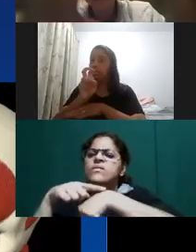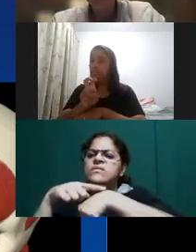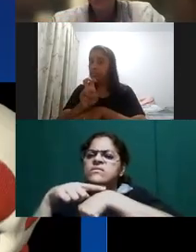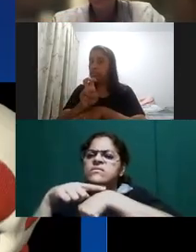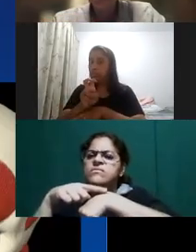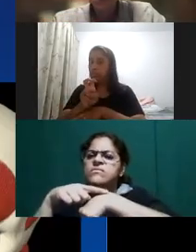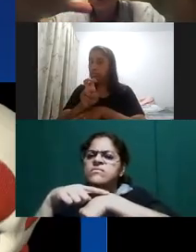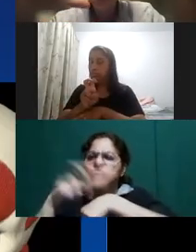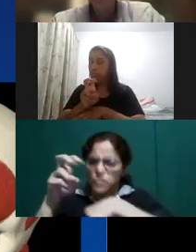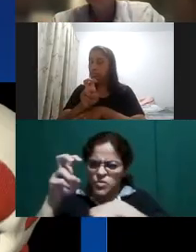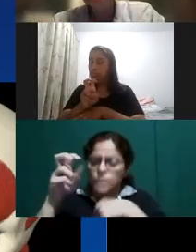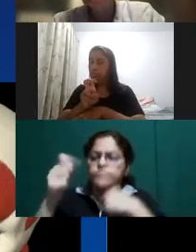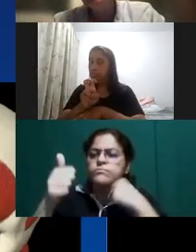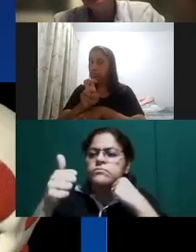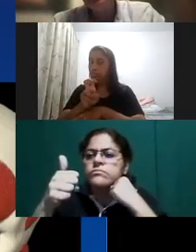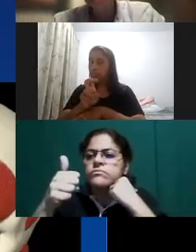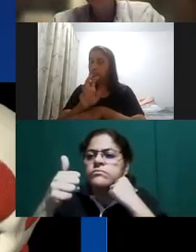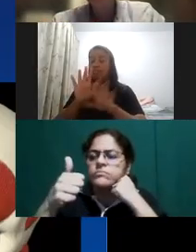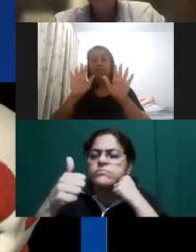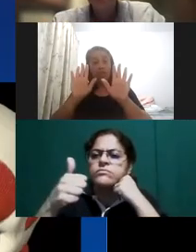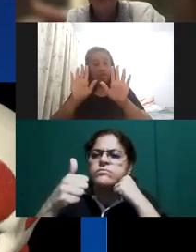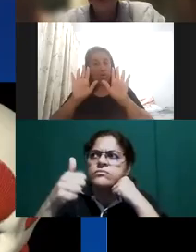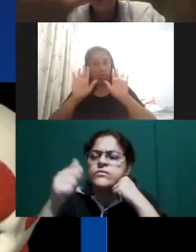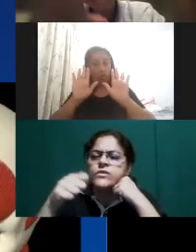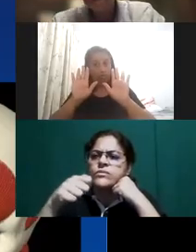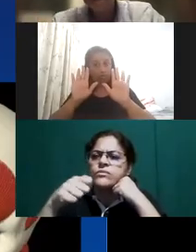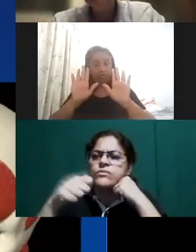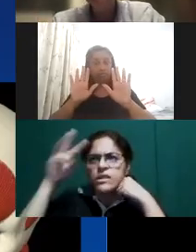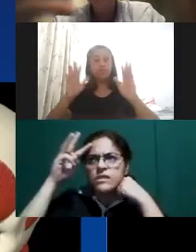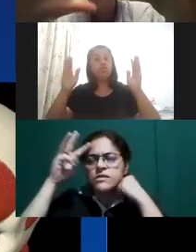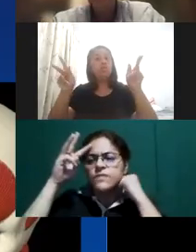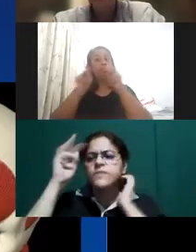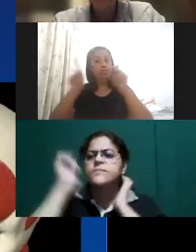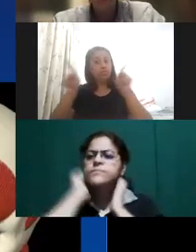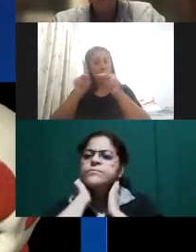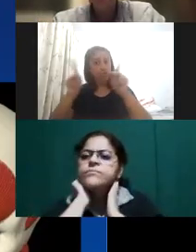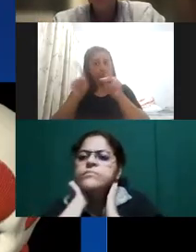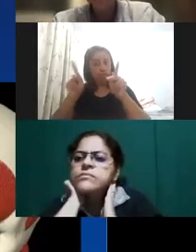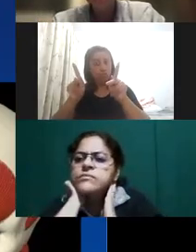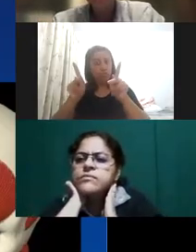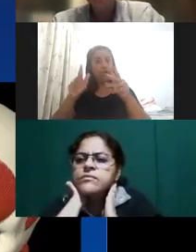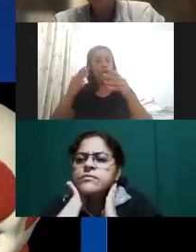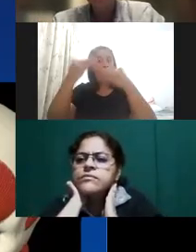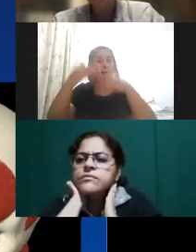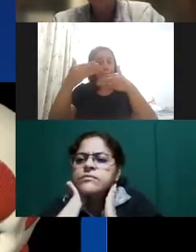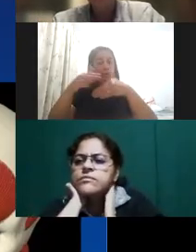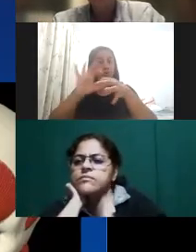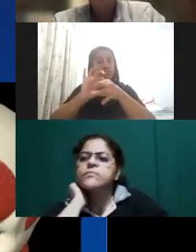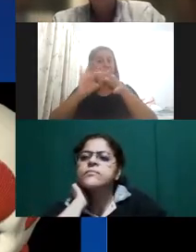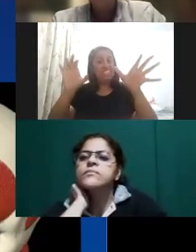do tronco, da coluna, do joelho, todas as articulações agora. Essa prova vai cair todas as